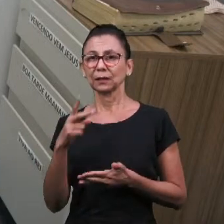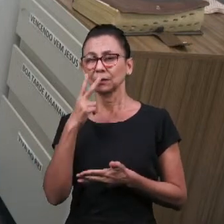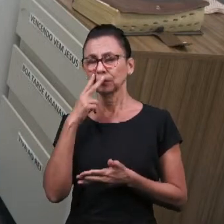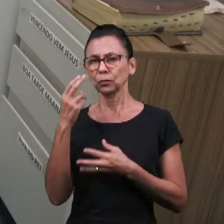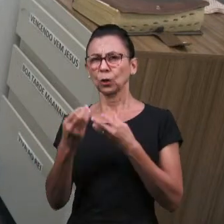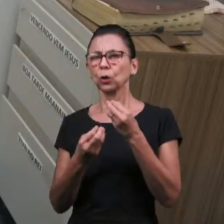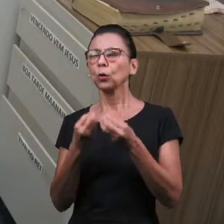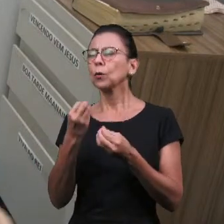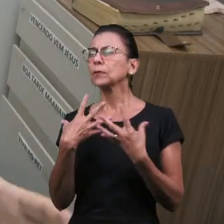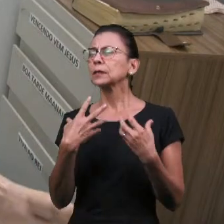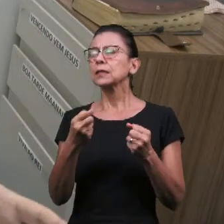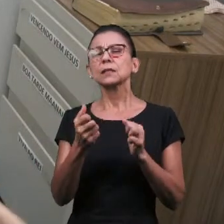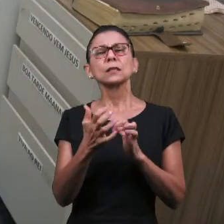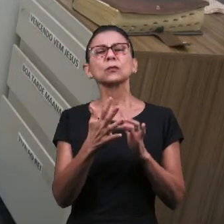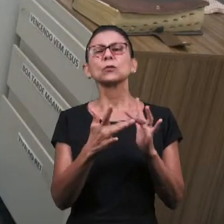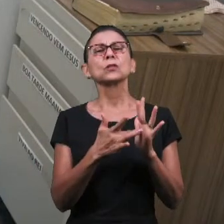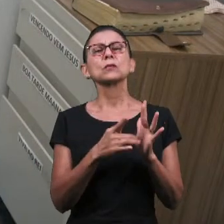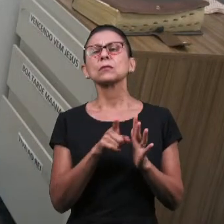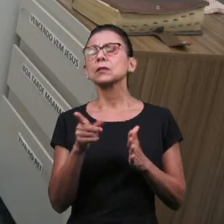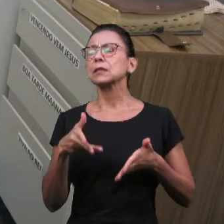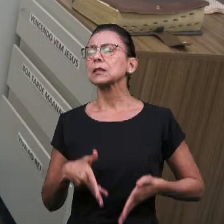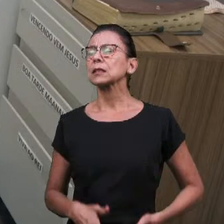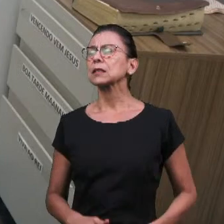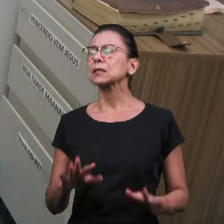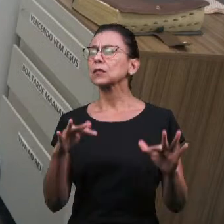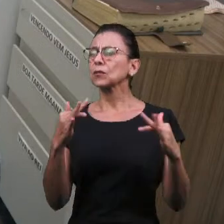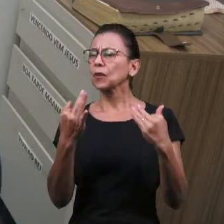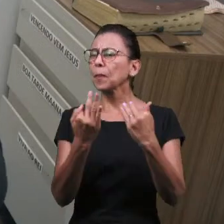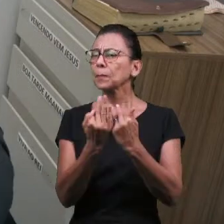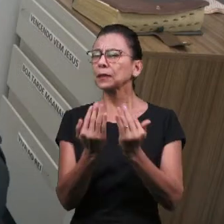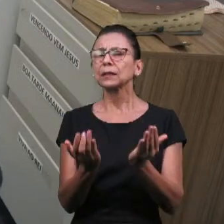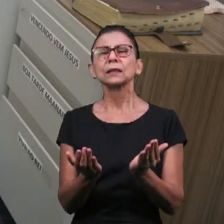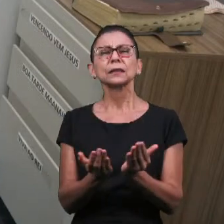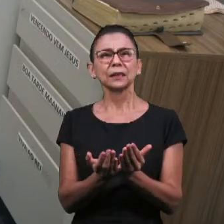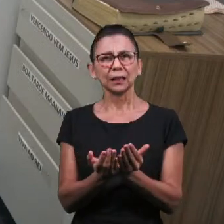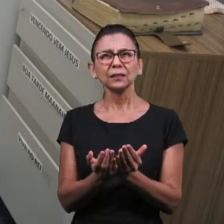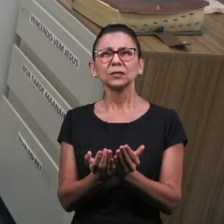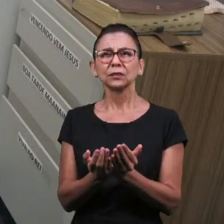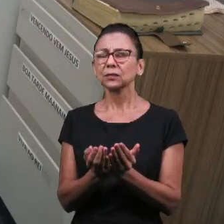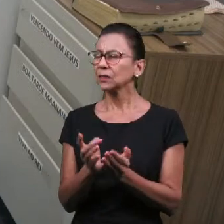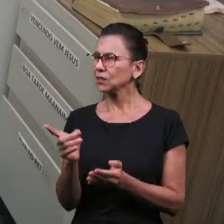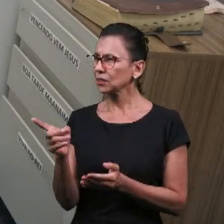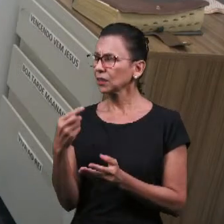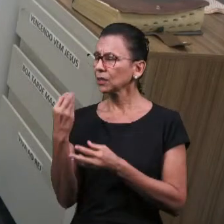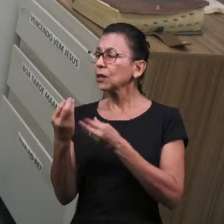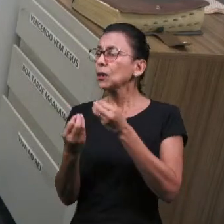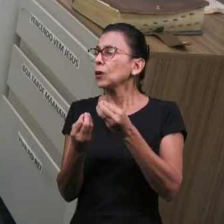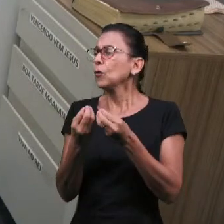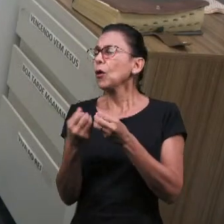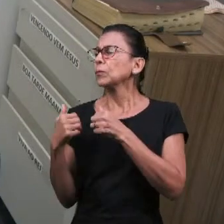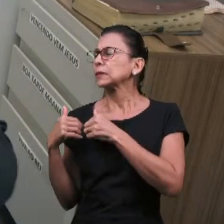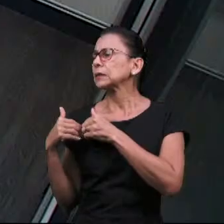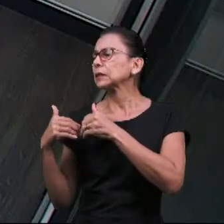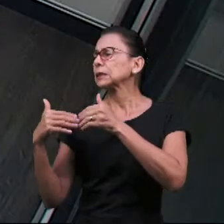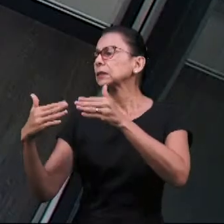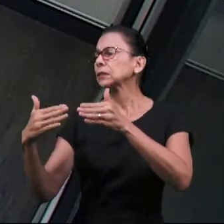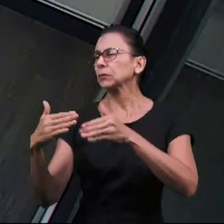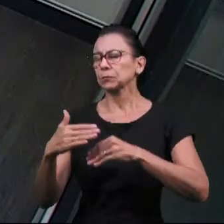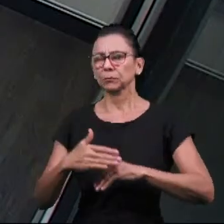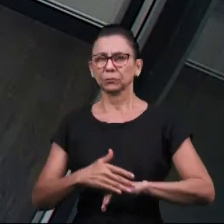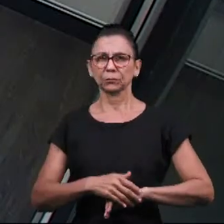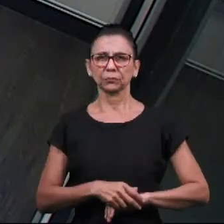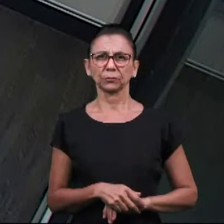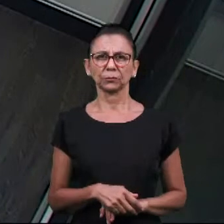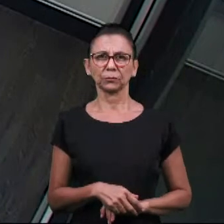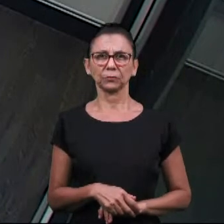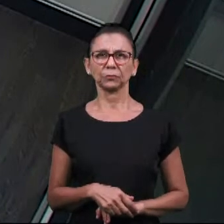Senhor Jesus. Se já nasceu no lar evangélico, mas depois viveu a sua experiência, como é que foi a sua trajetória, pastor?